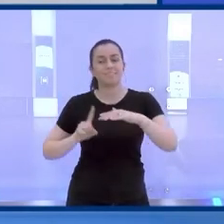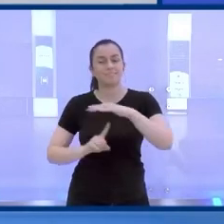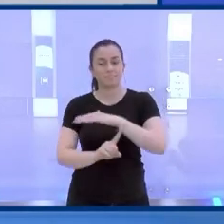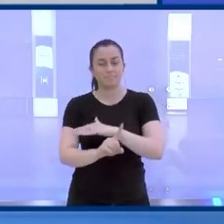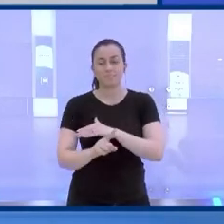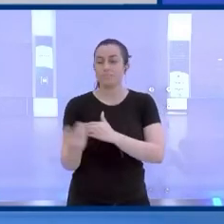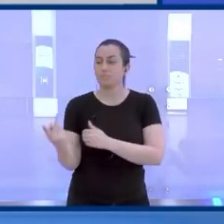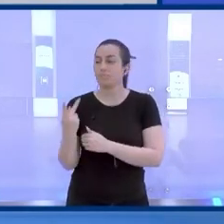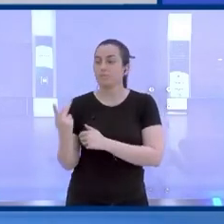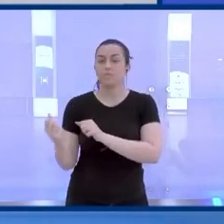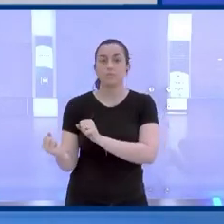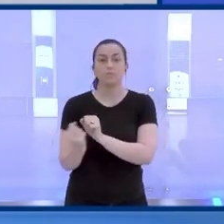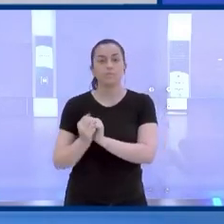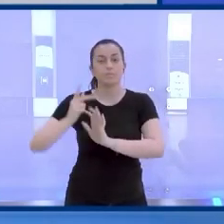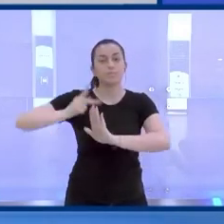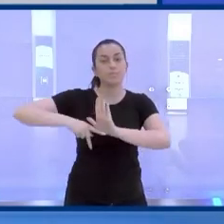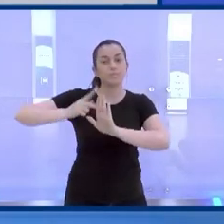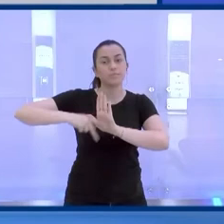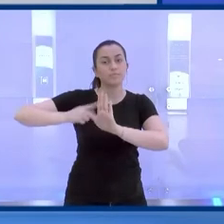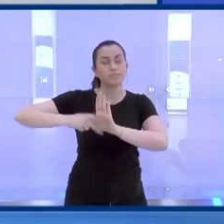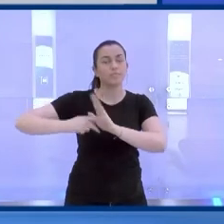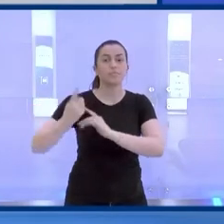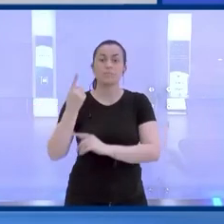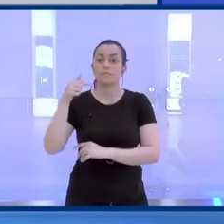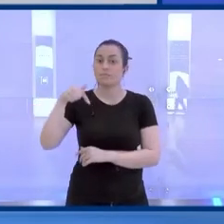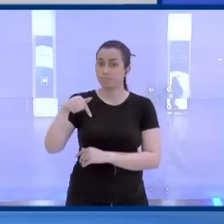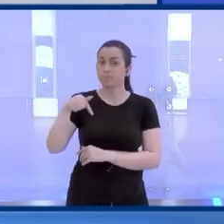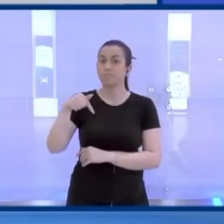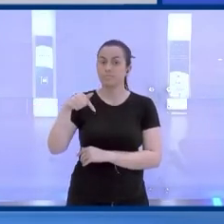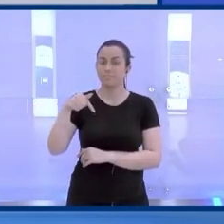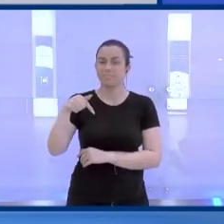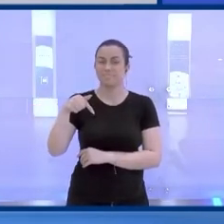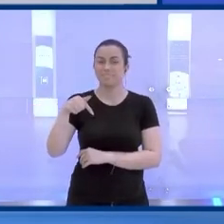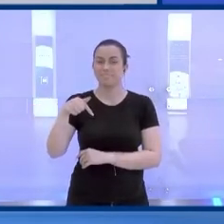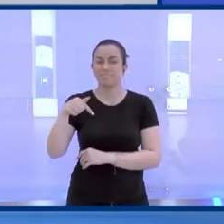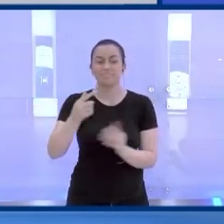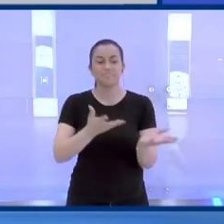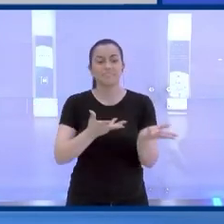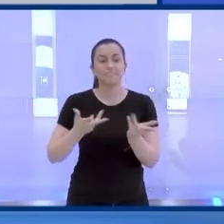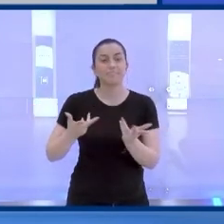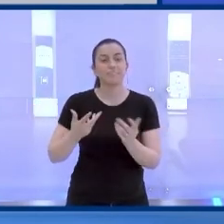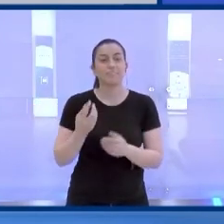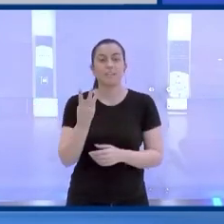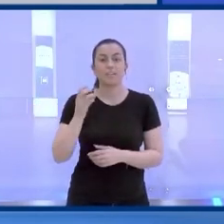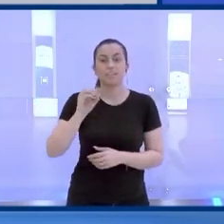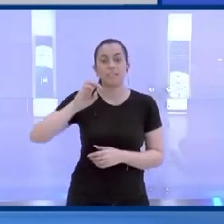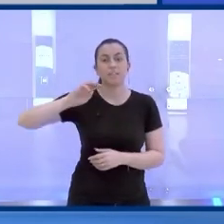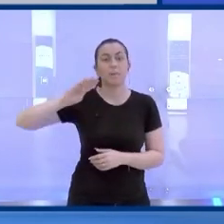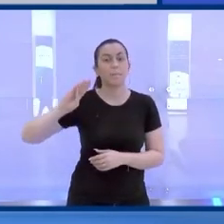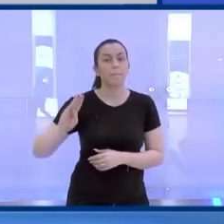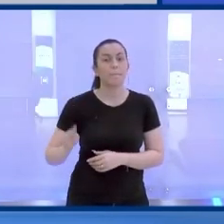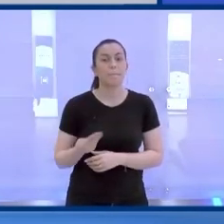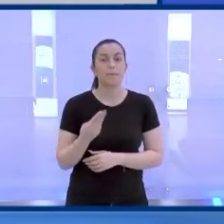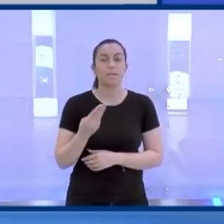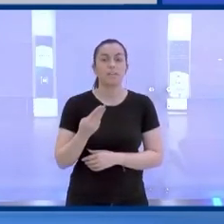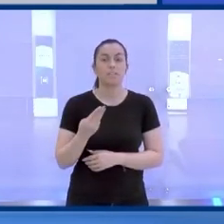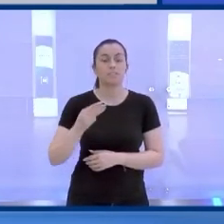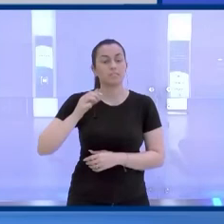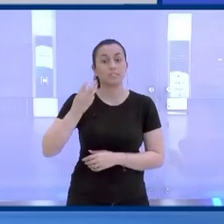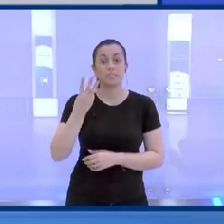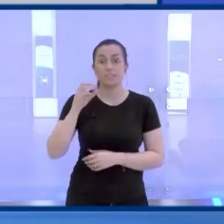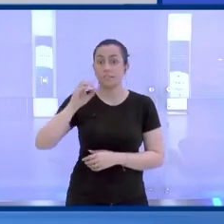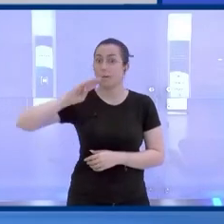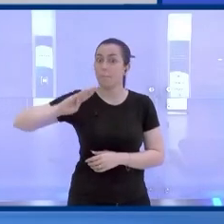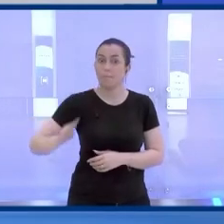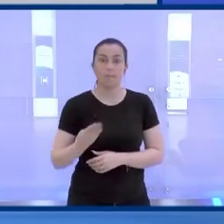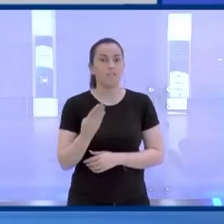projetos ajudando o Estado do Rio Grande do Sul, que nossos cálculos atrairão pelo menos 30 bilhões de reais. E